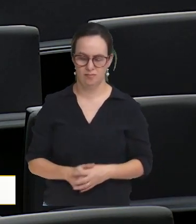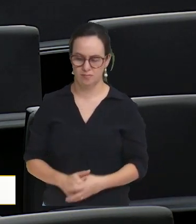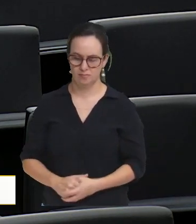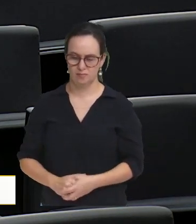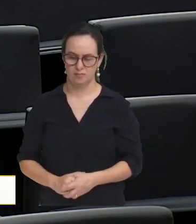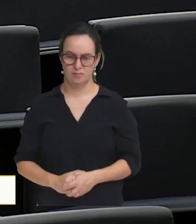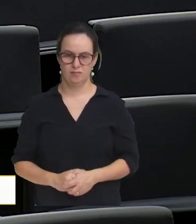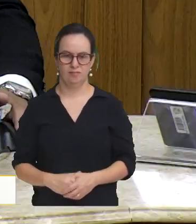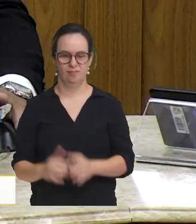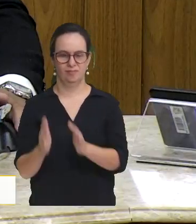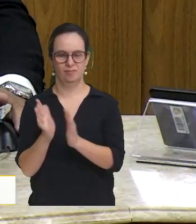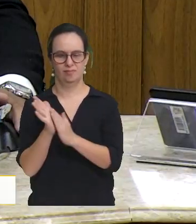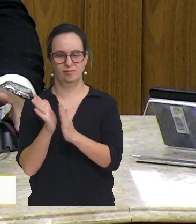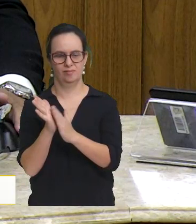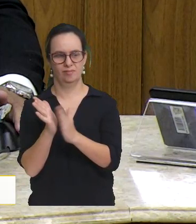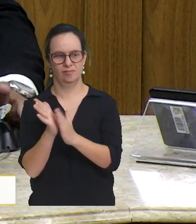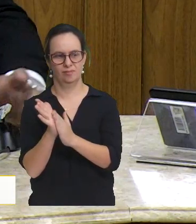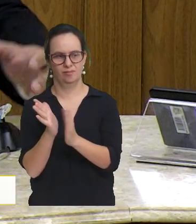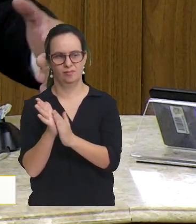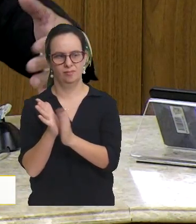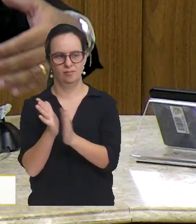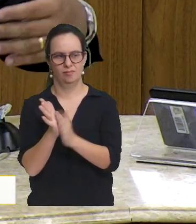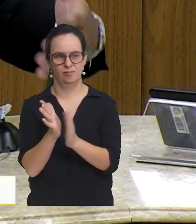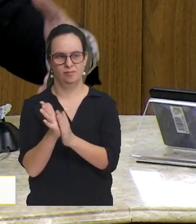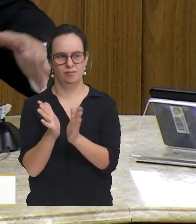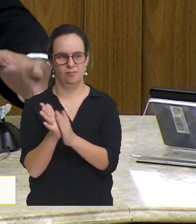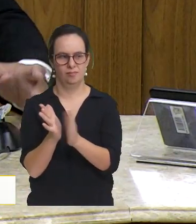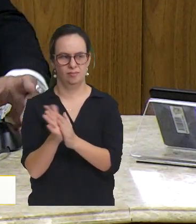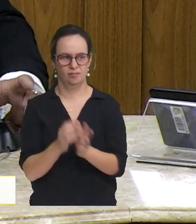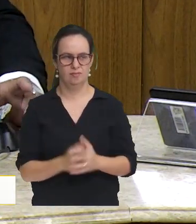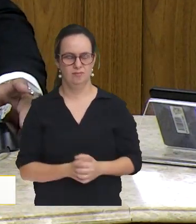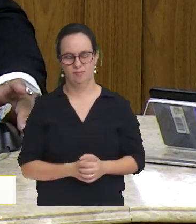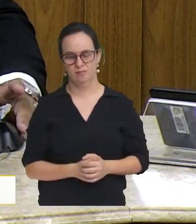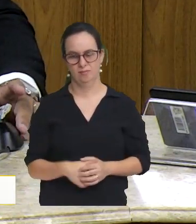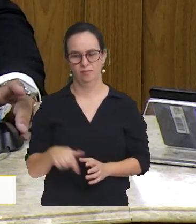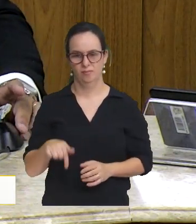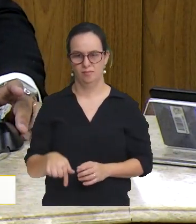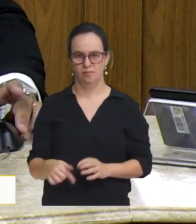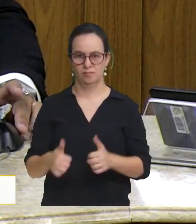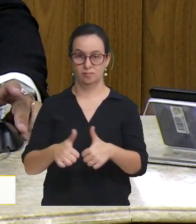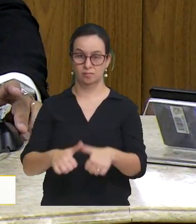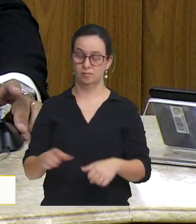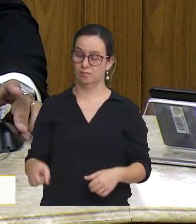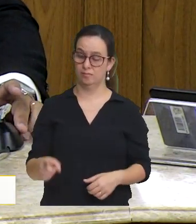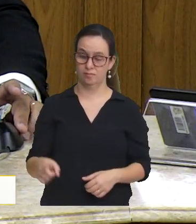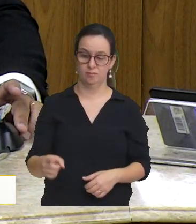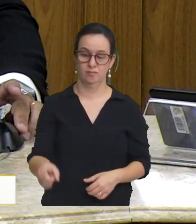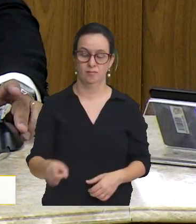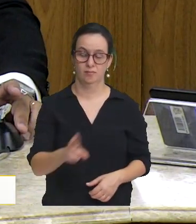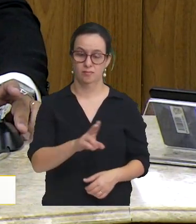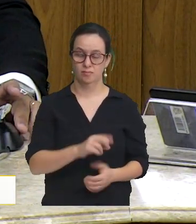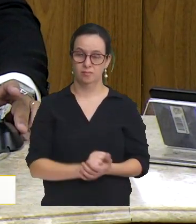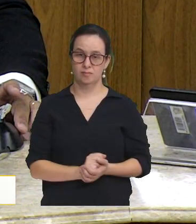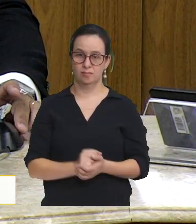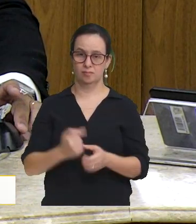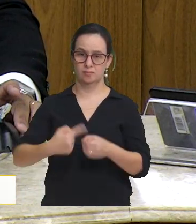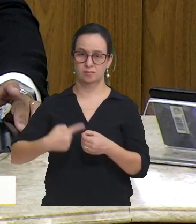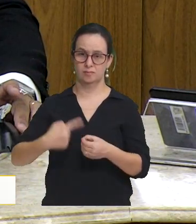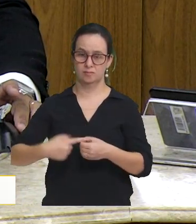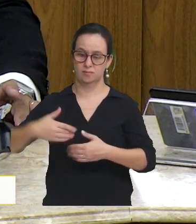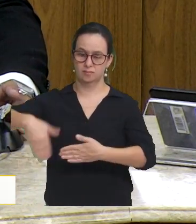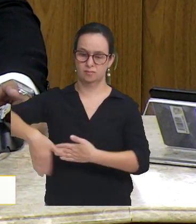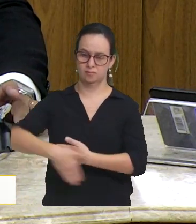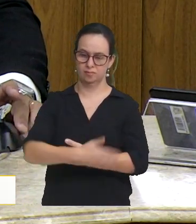nossos parabéns por hoje estar eternizado na nossa cidade, uma via pública com o nome do